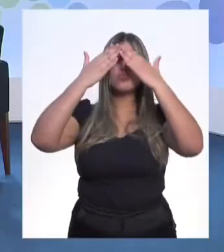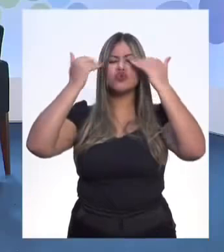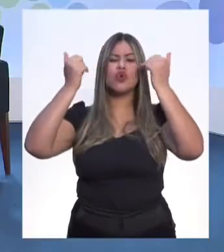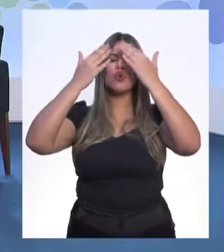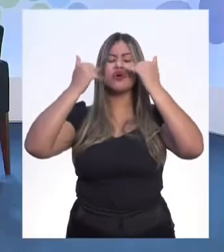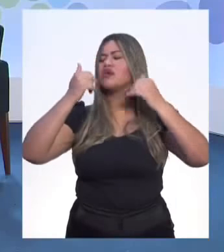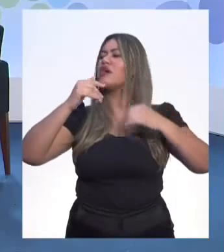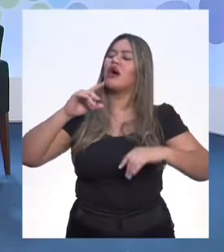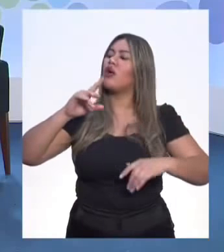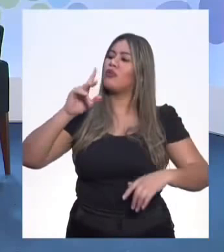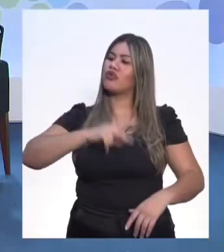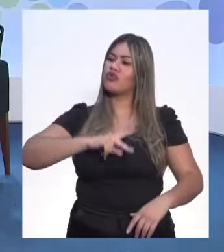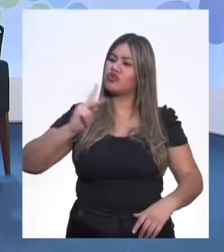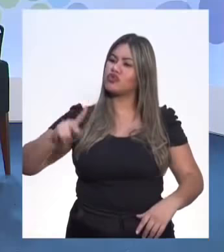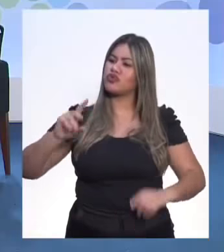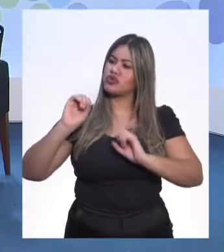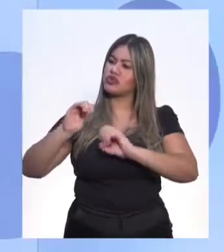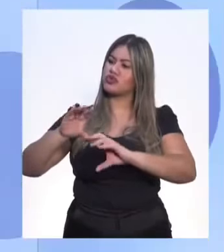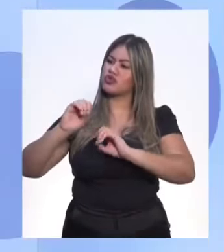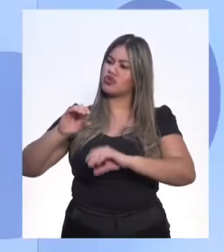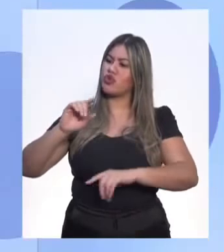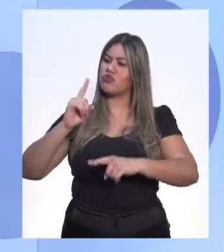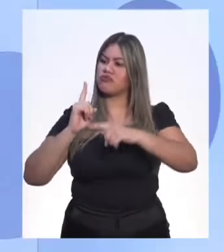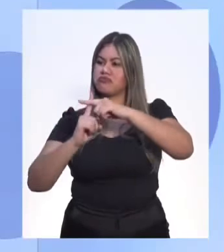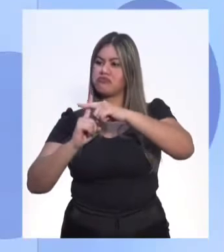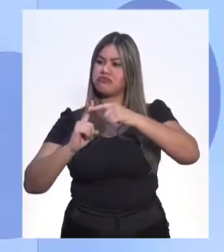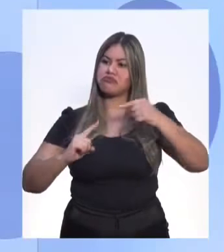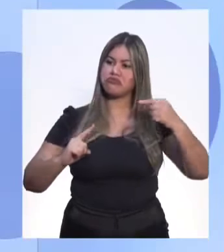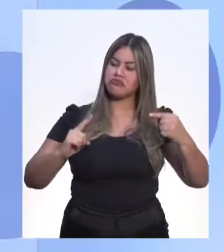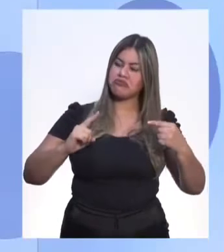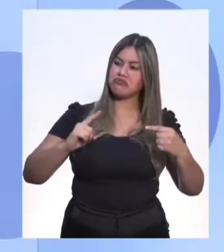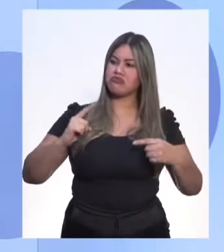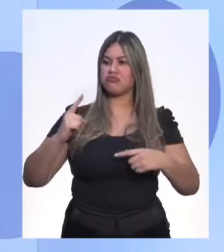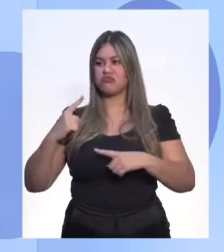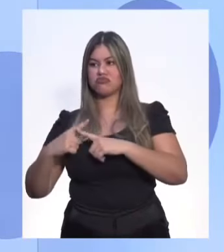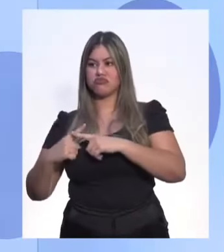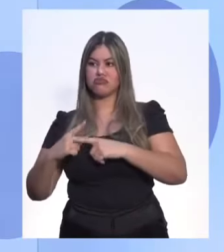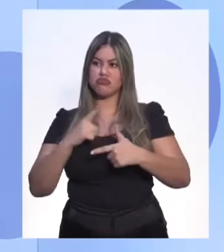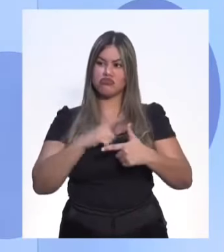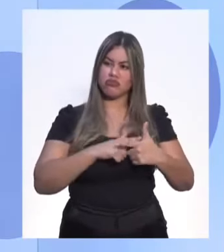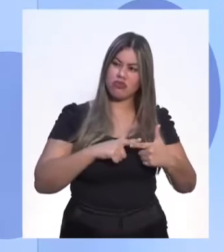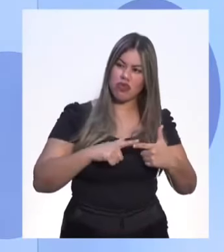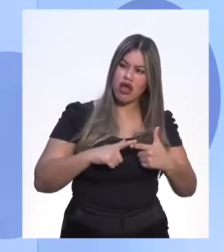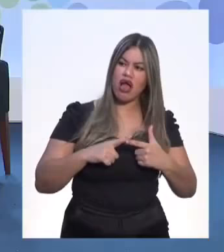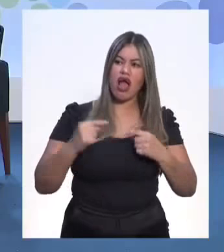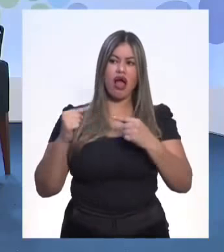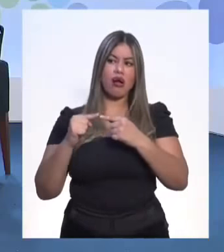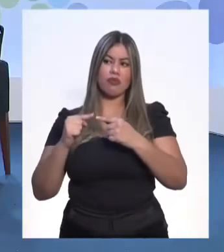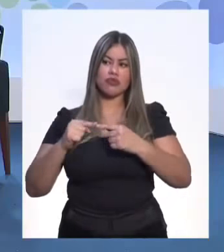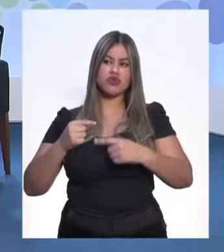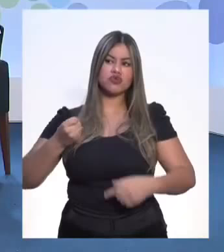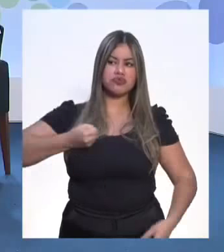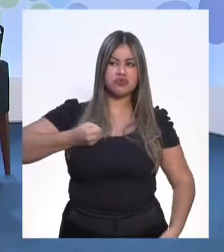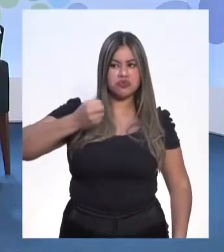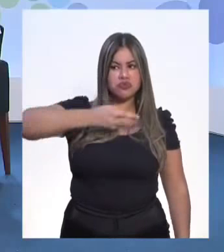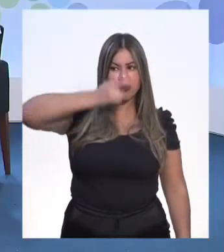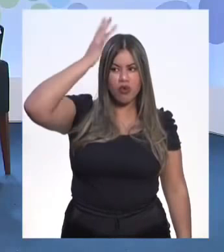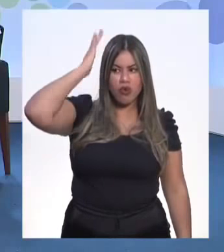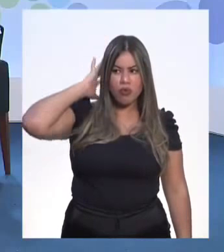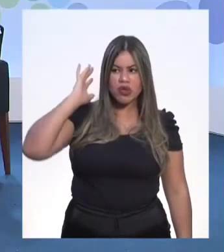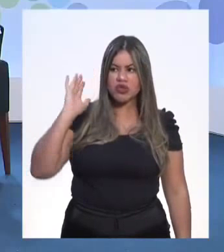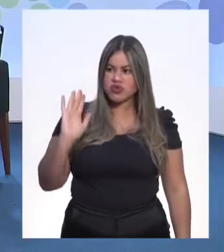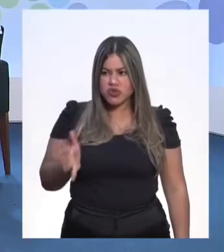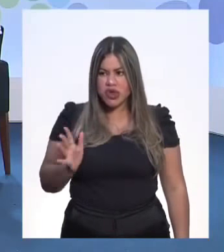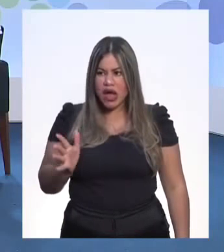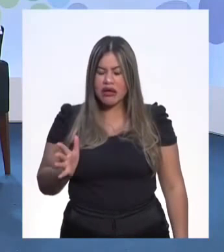as operações básicas com algarismo romano qual algarismo romano Não nunca fiz não estou bem sabe que pensar nisso agora nunca